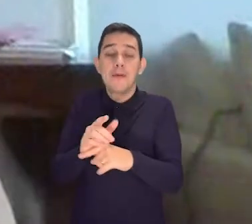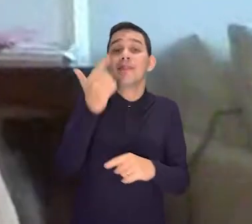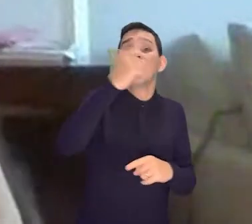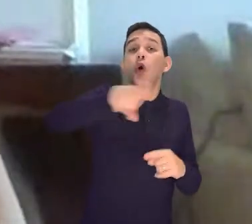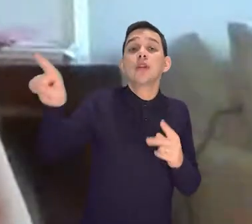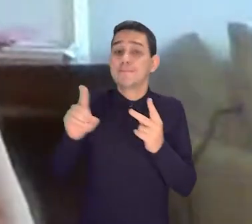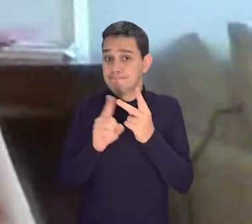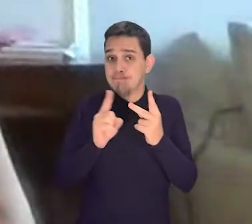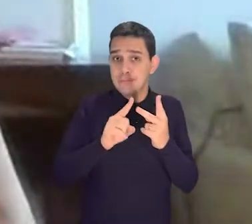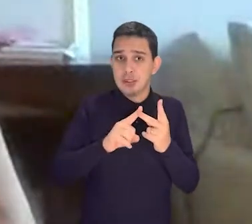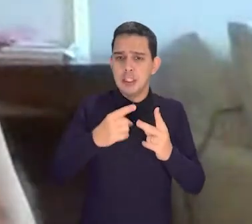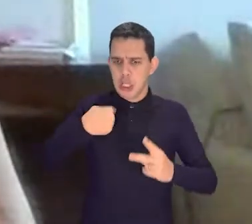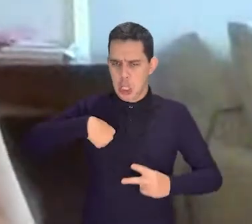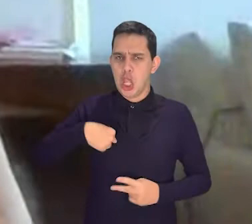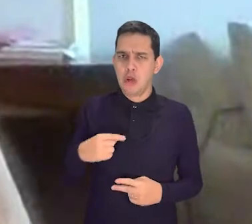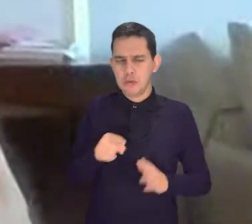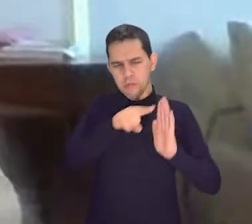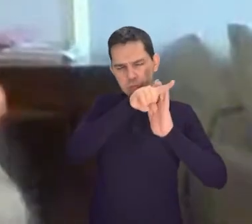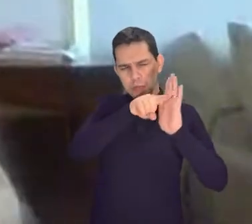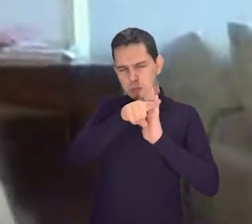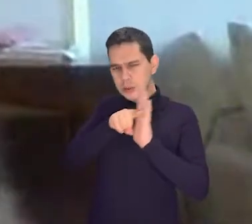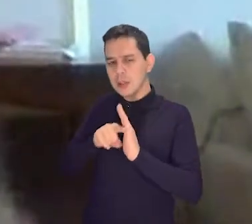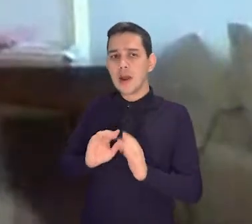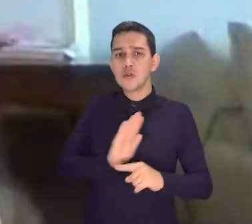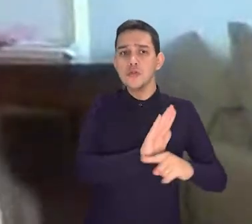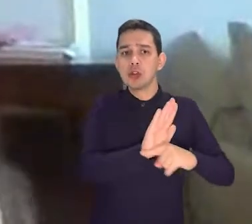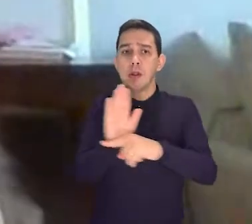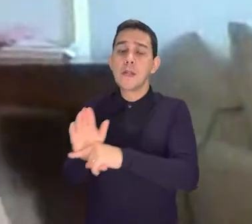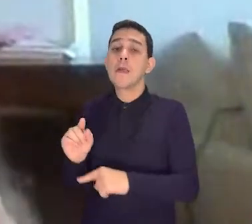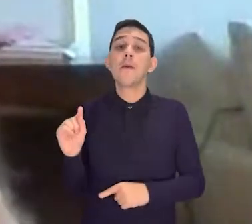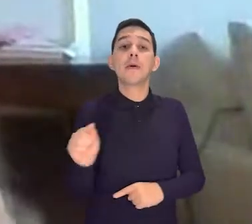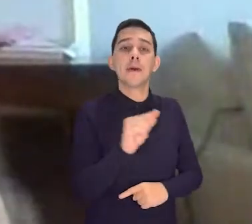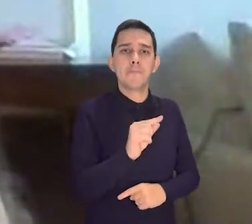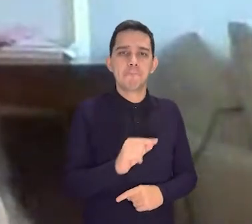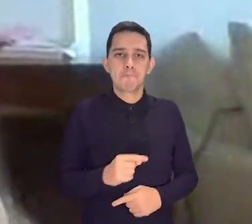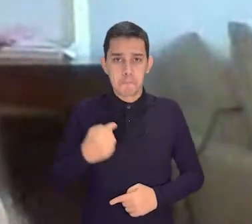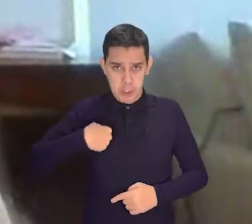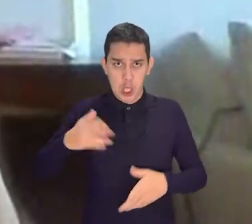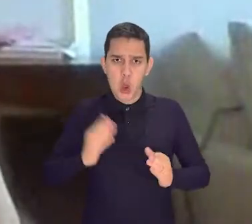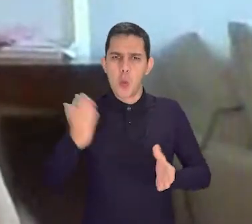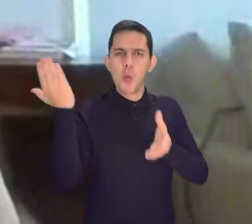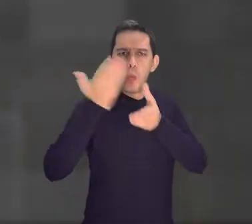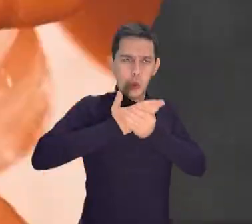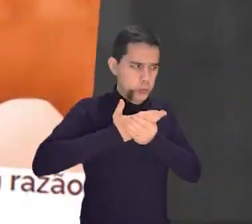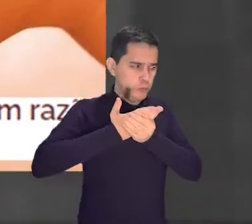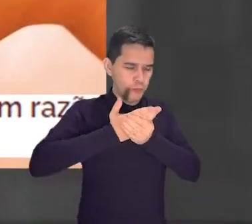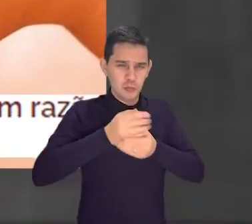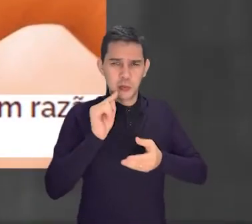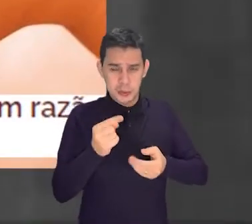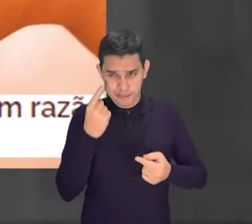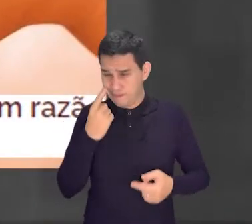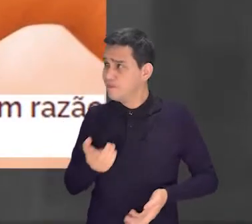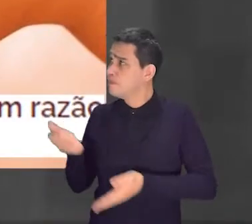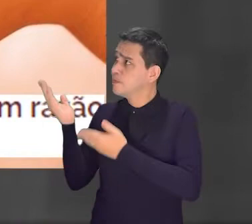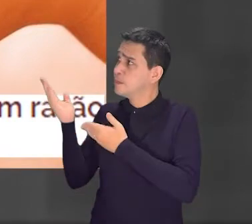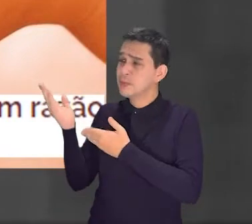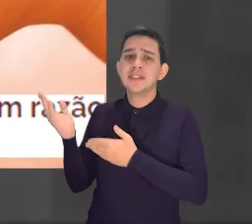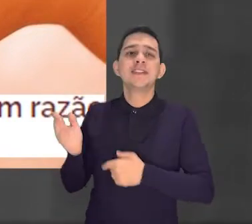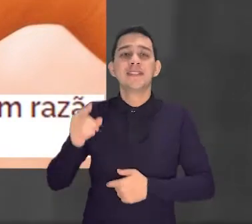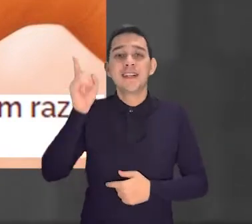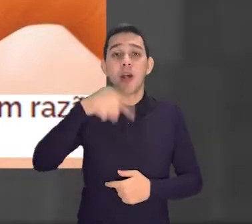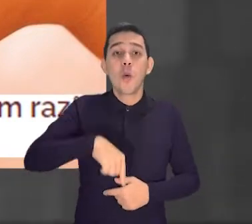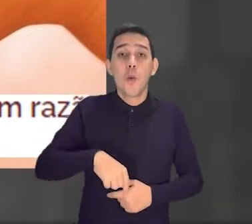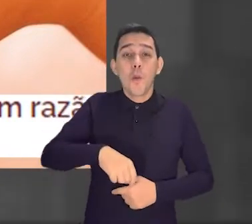tive a oportunidade de ajuizar. Por exemplo, eu também ajuizei uma ação em face tanto do município